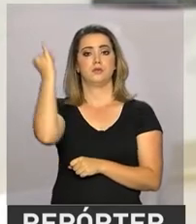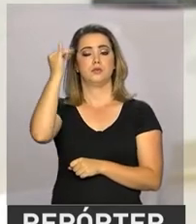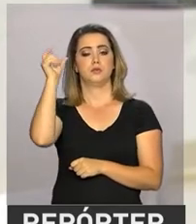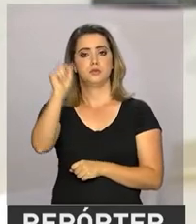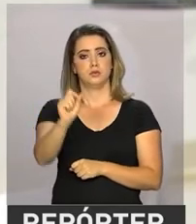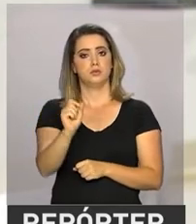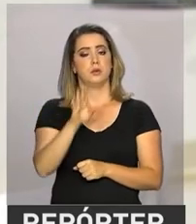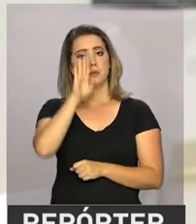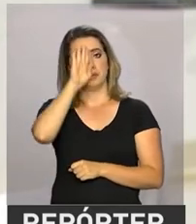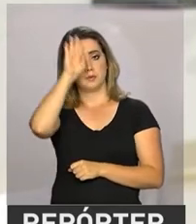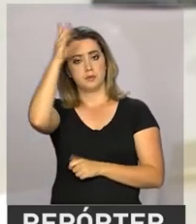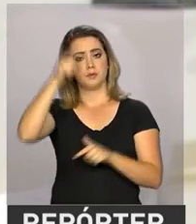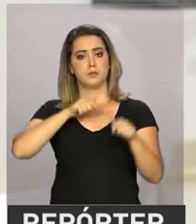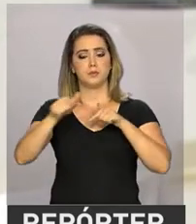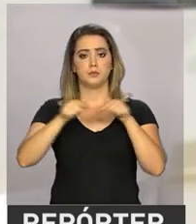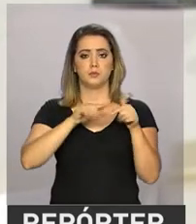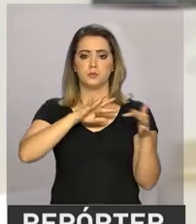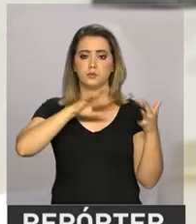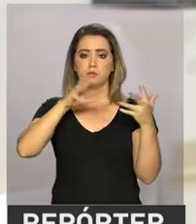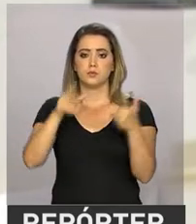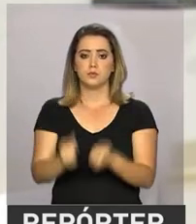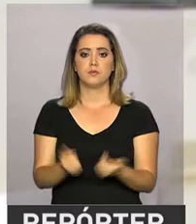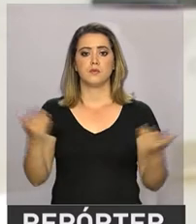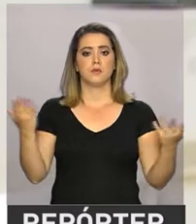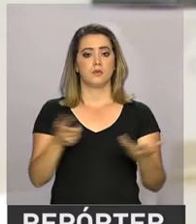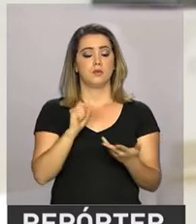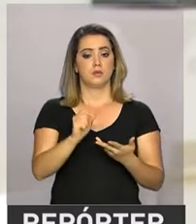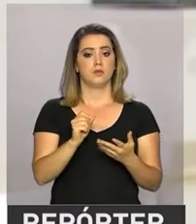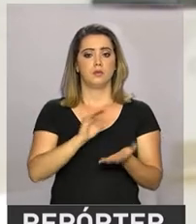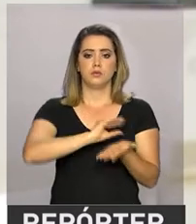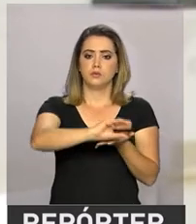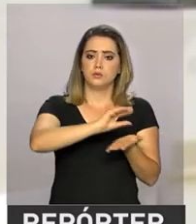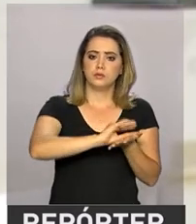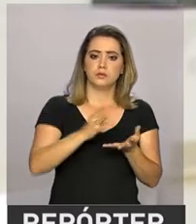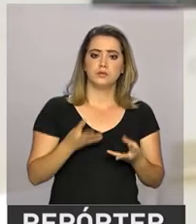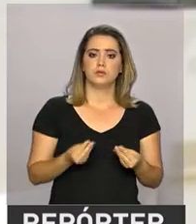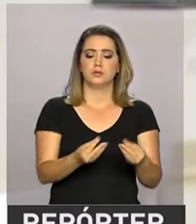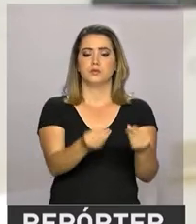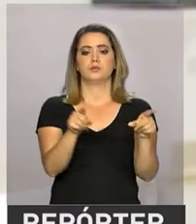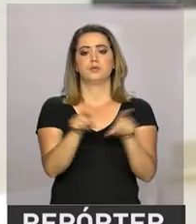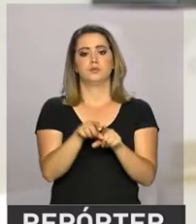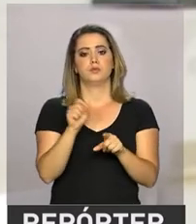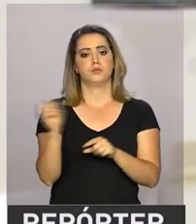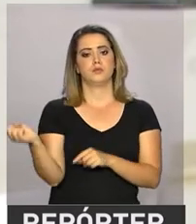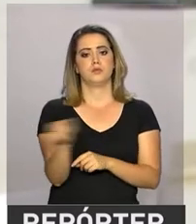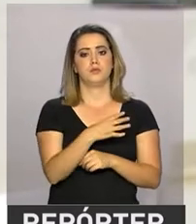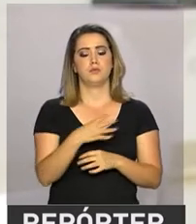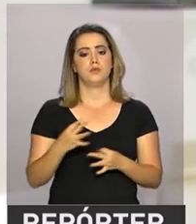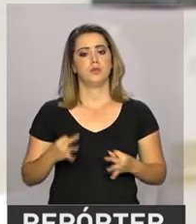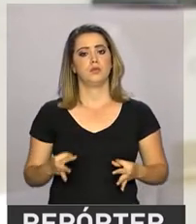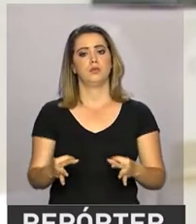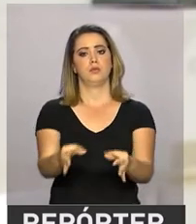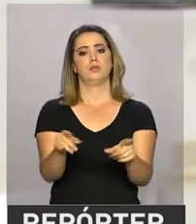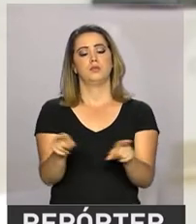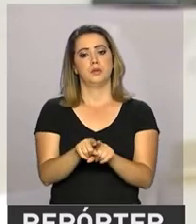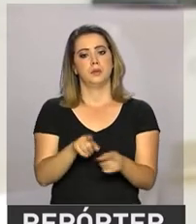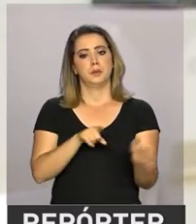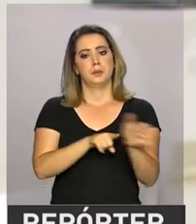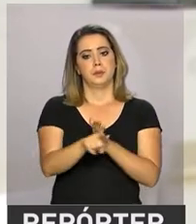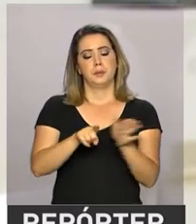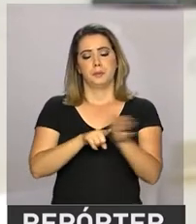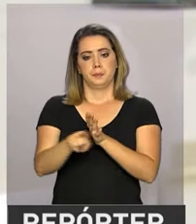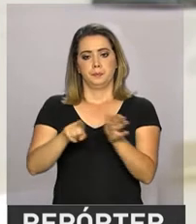operações globais e rob tem investido muito no brasil trazendo novas soluções com parcerias de pesquisa e desenvolvimento